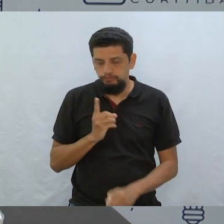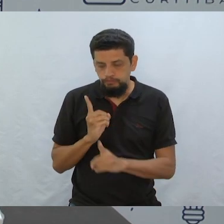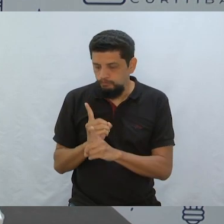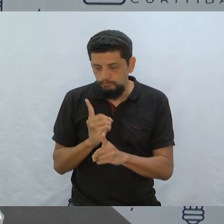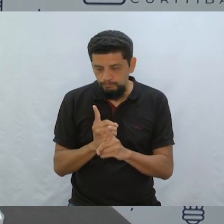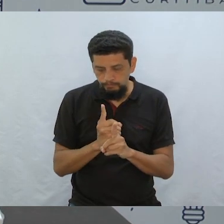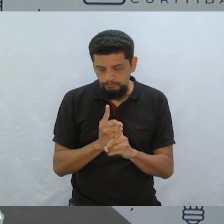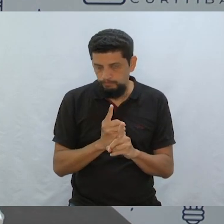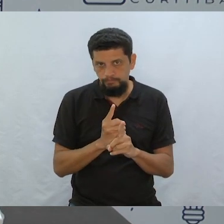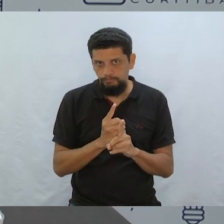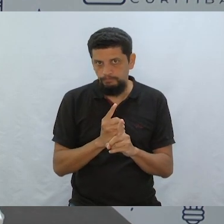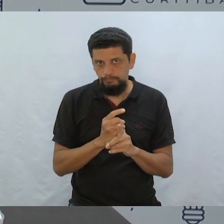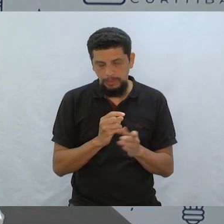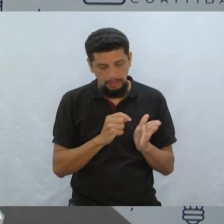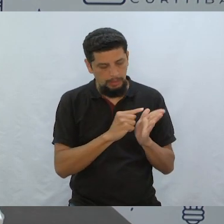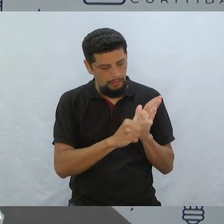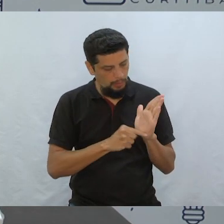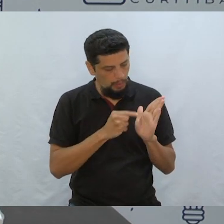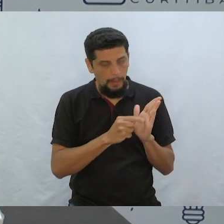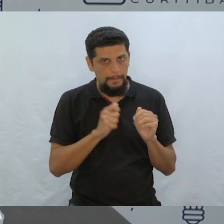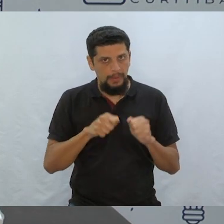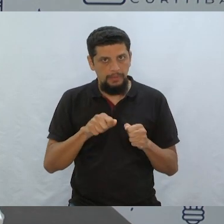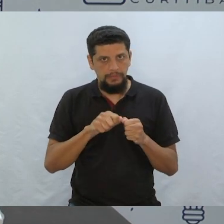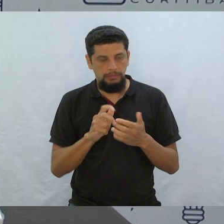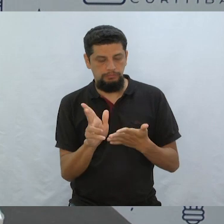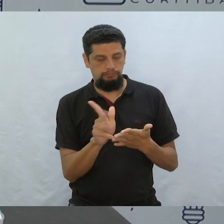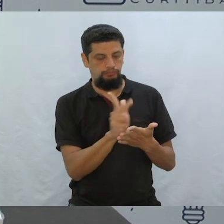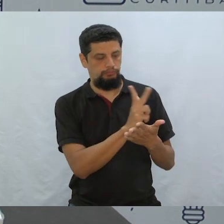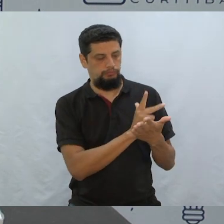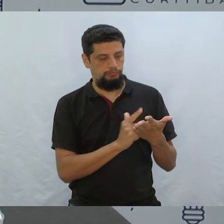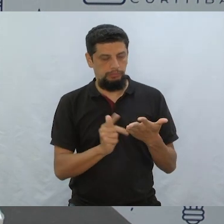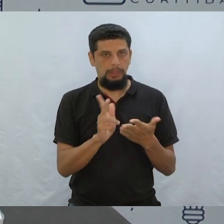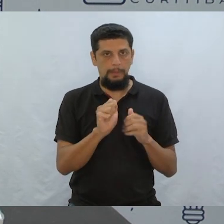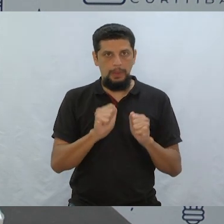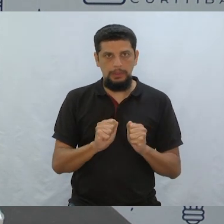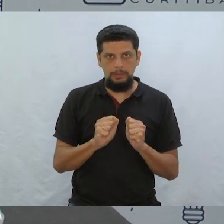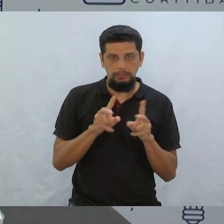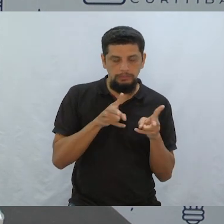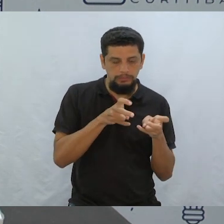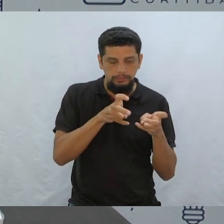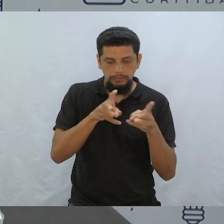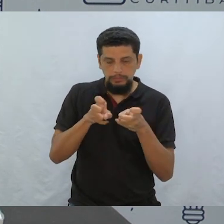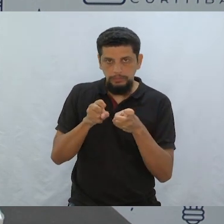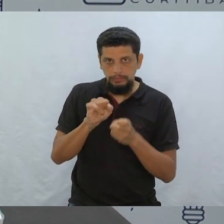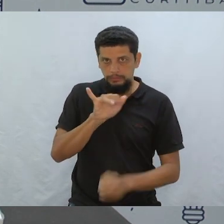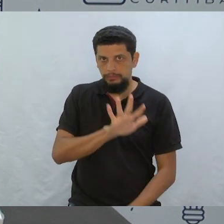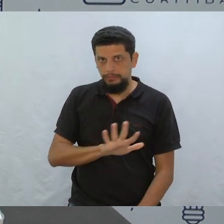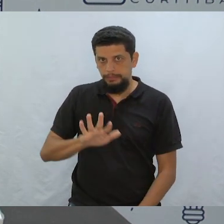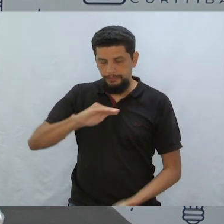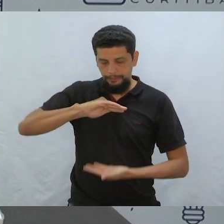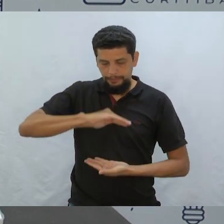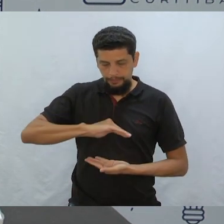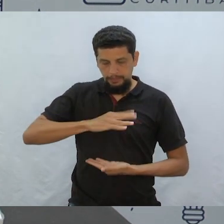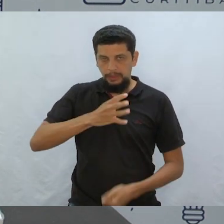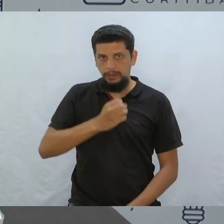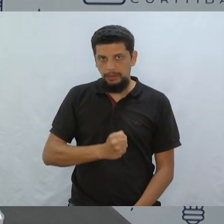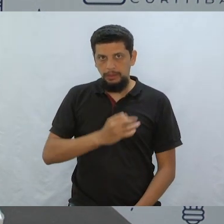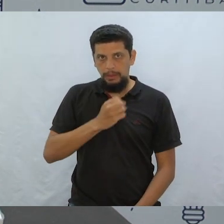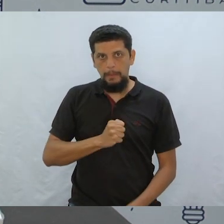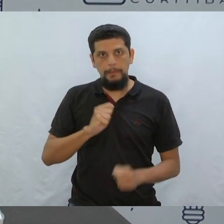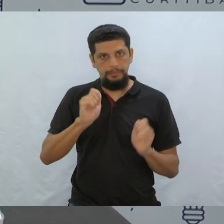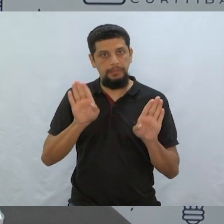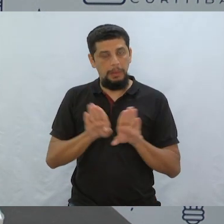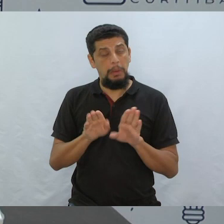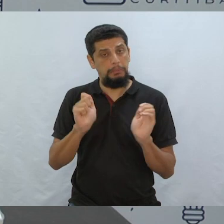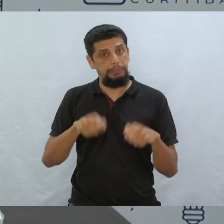vocês não encontrarem nenhum rótulo, vocês podem fazer o desenho, né? Podem observar uma imagem, né, de uma caixinha de leite, né? Podem